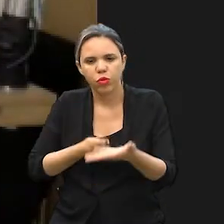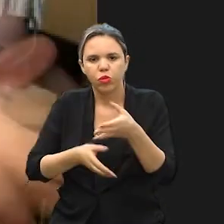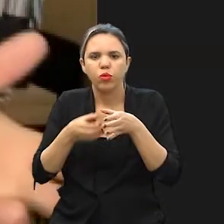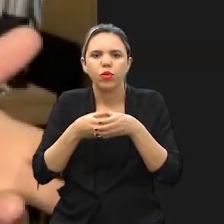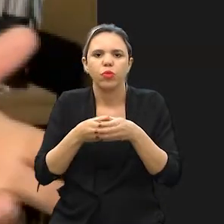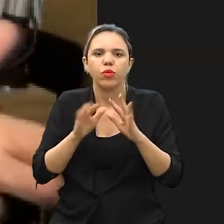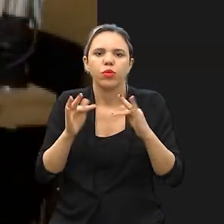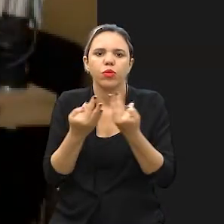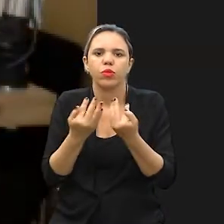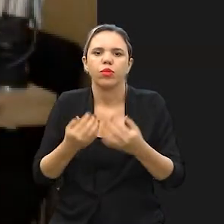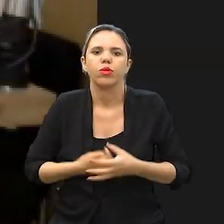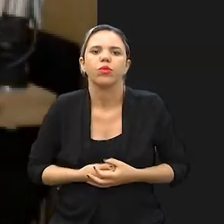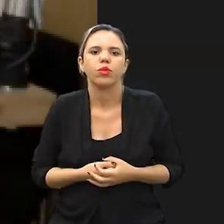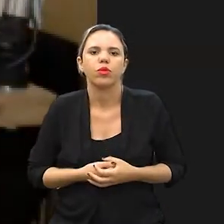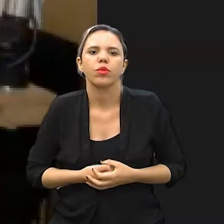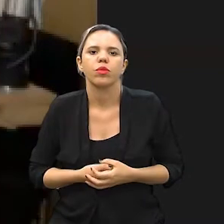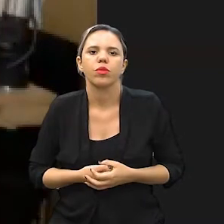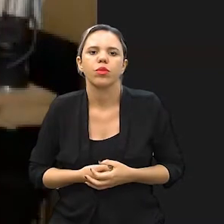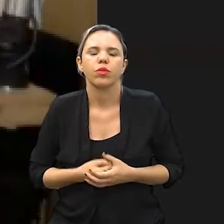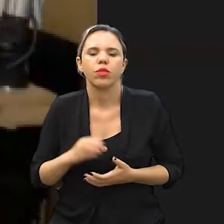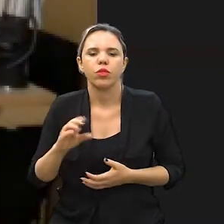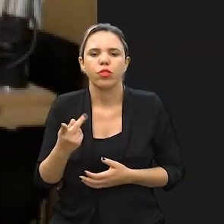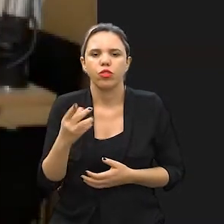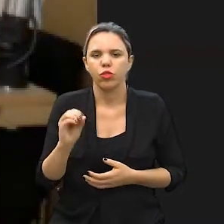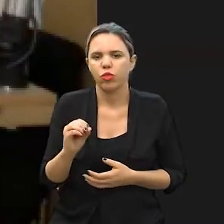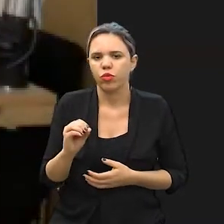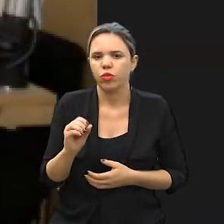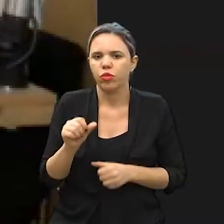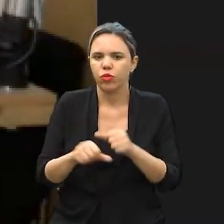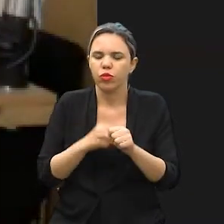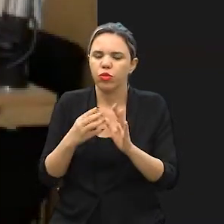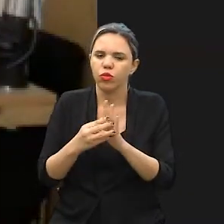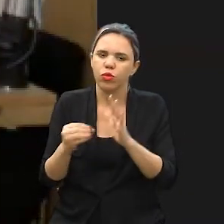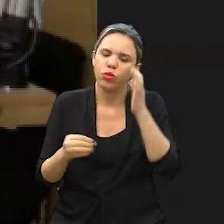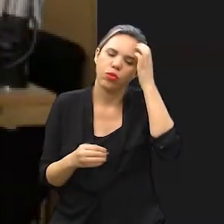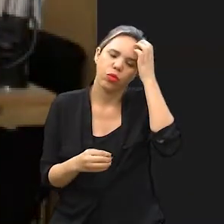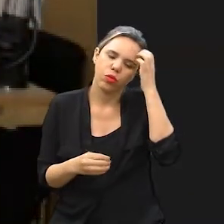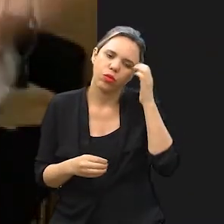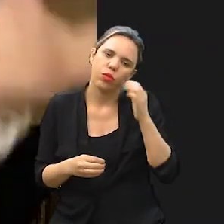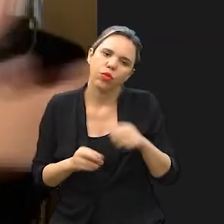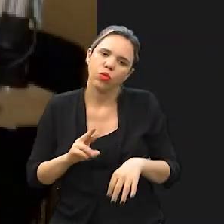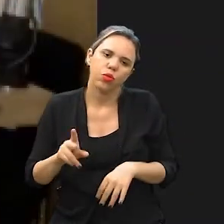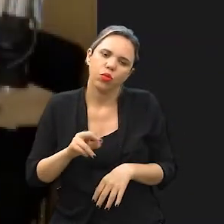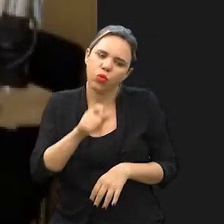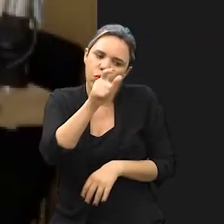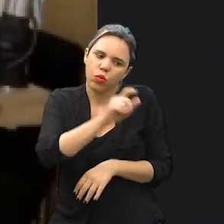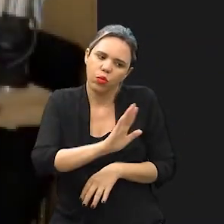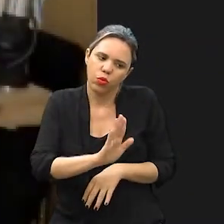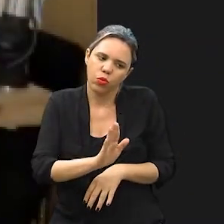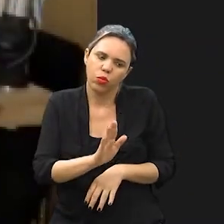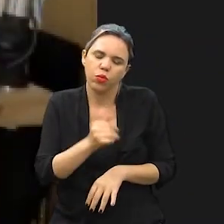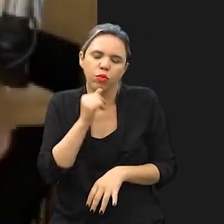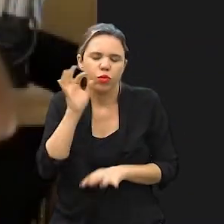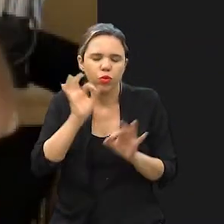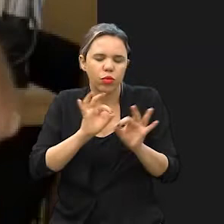convivia, parentes. Então o Chico da Tiana acabou sendo inspirado não numa pessoa,